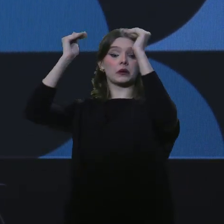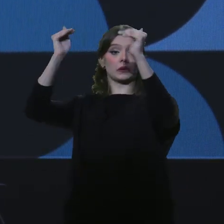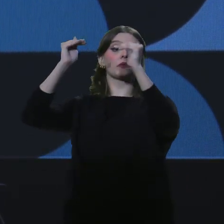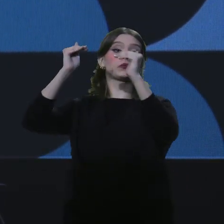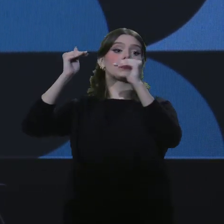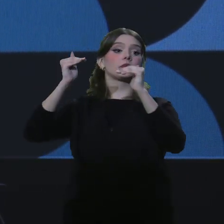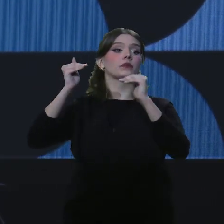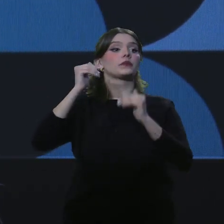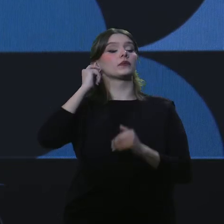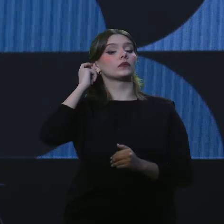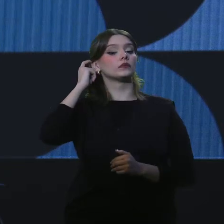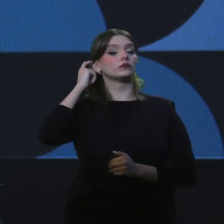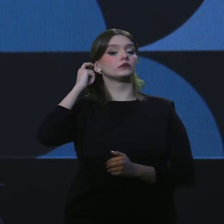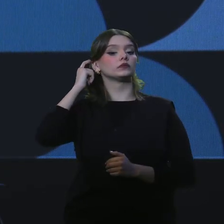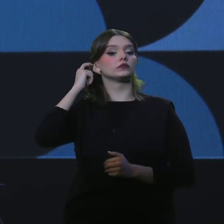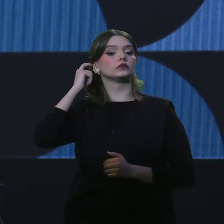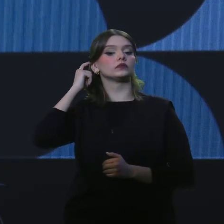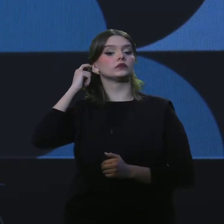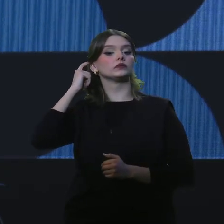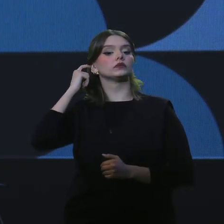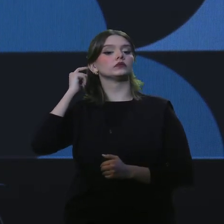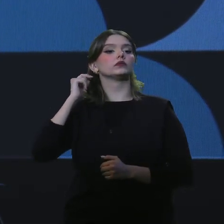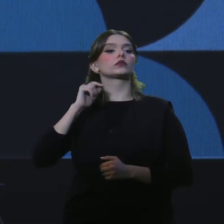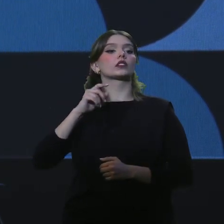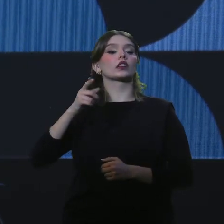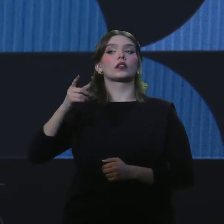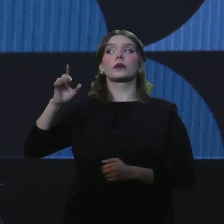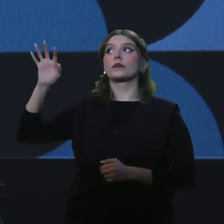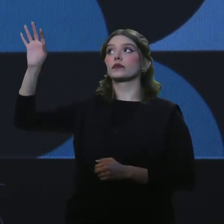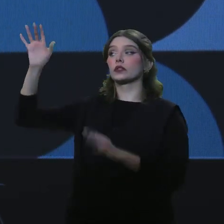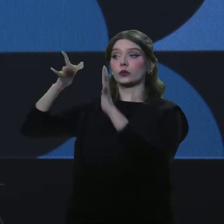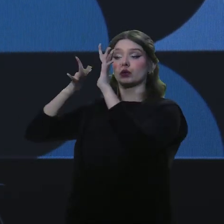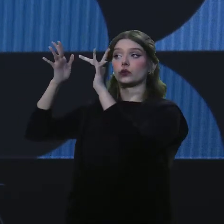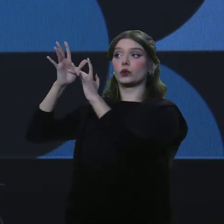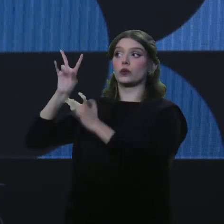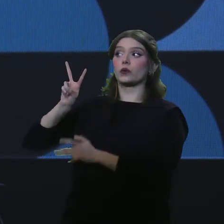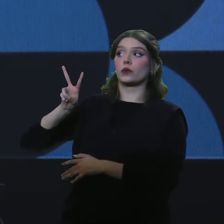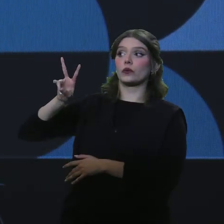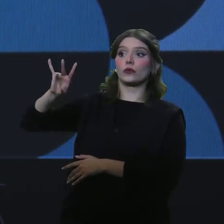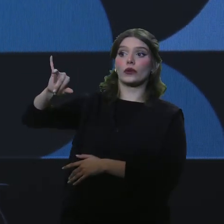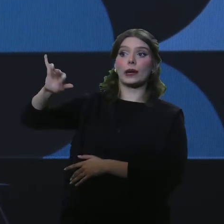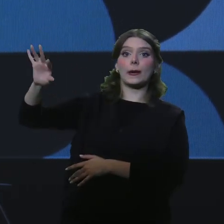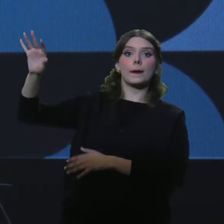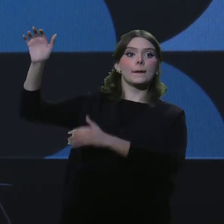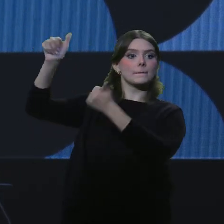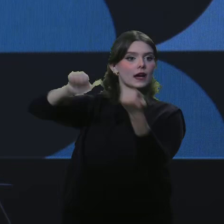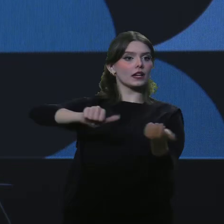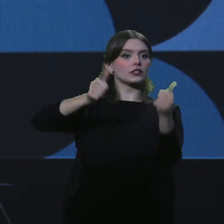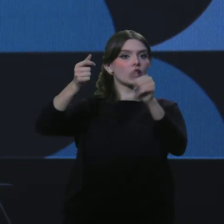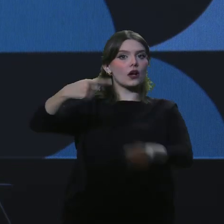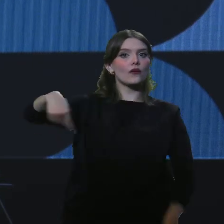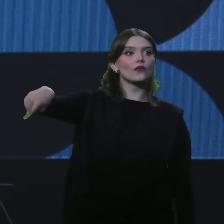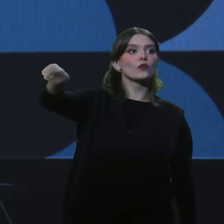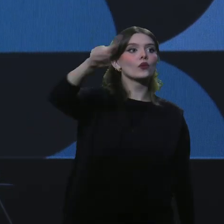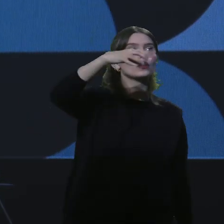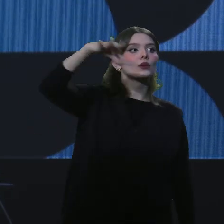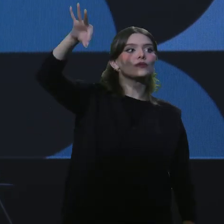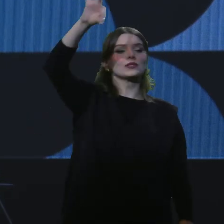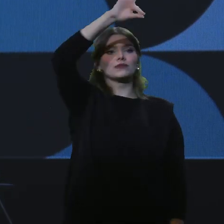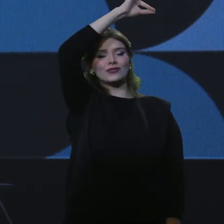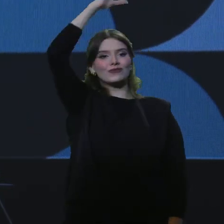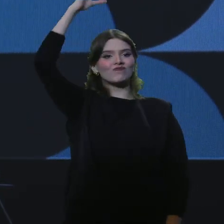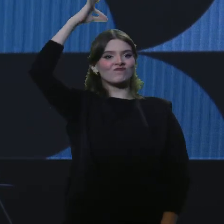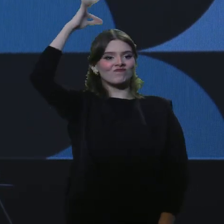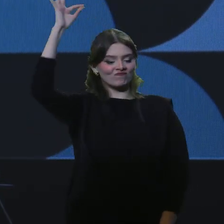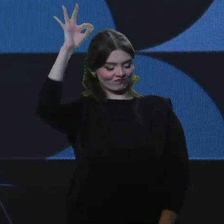sandálias eu não sou digno de carregar. Ele os batizará com o Espírito Santo e com fogo. Ele já tem na mão a pá,